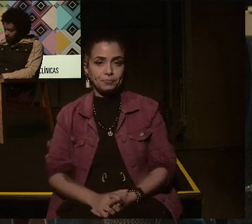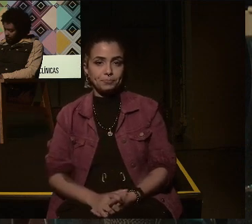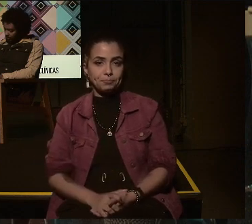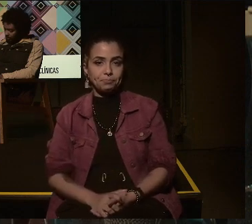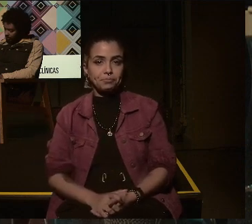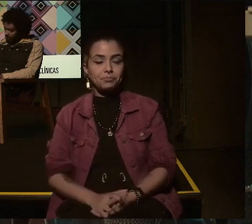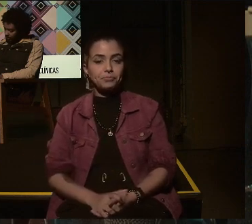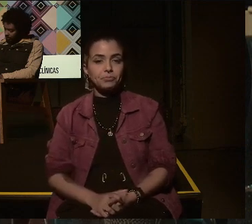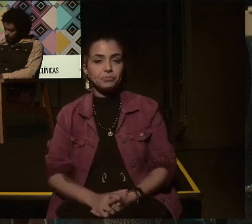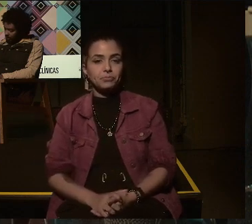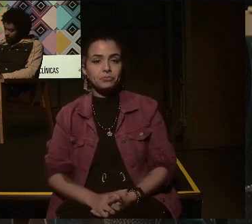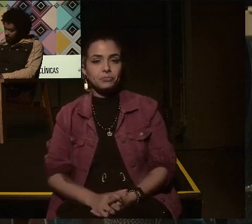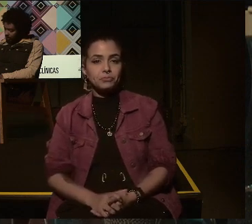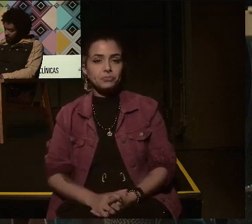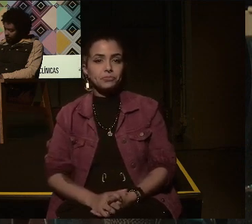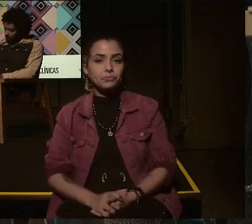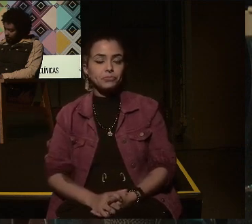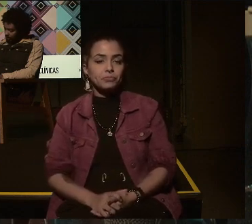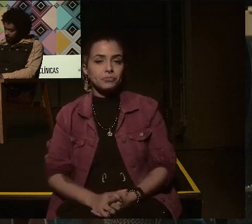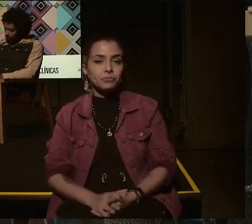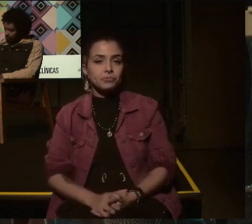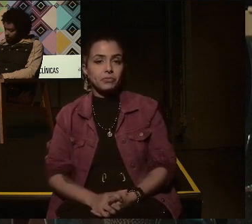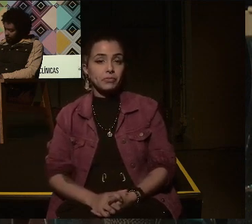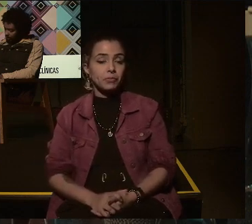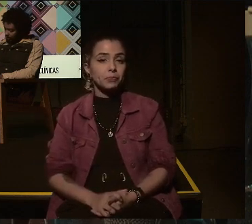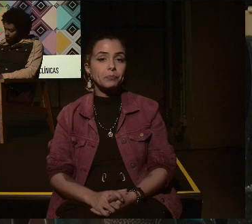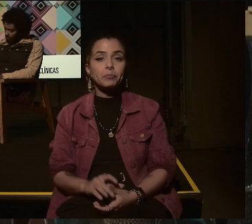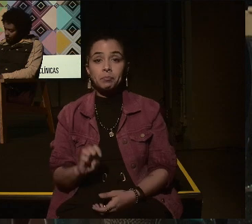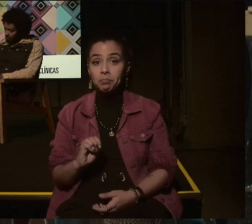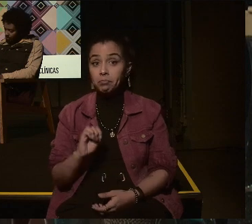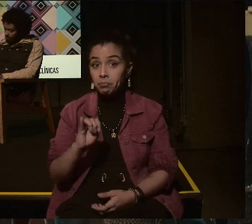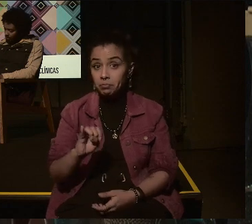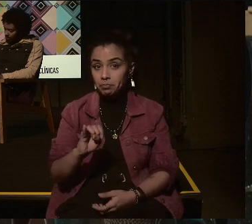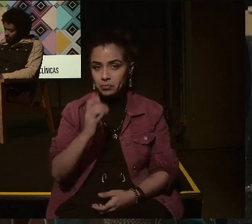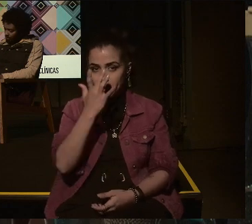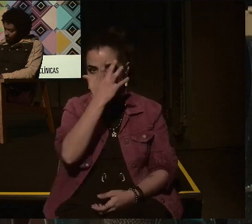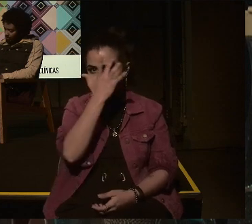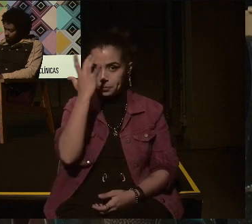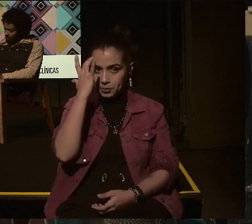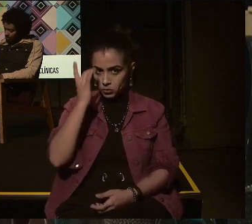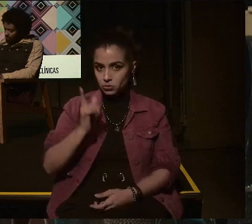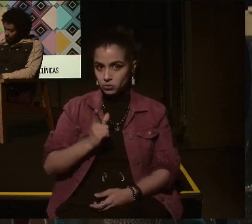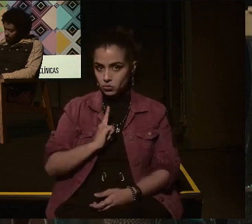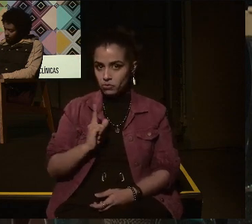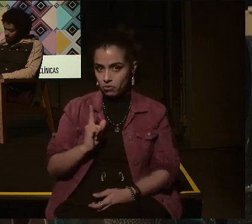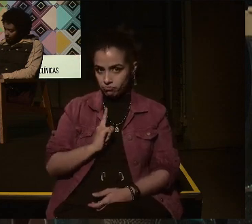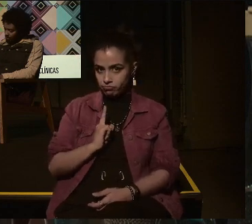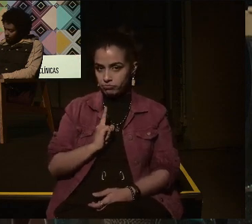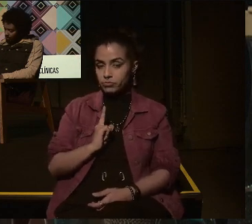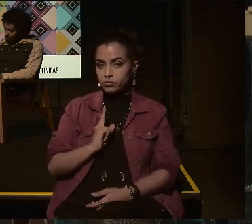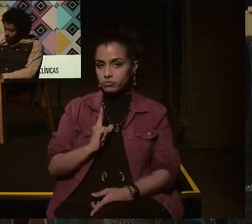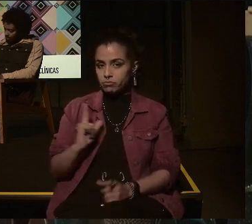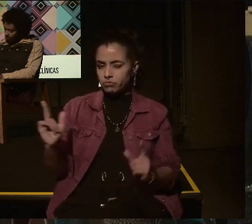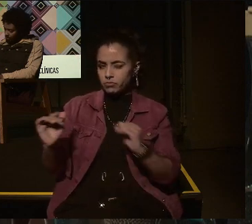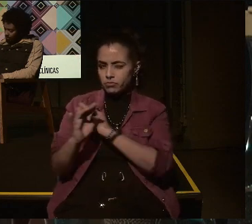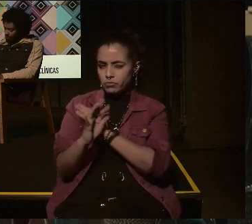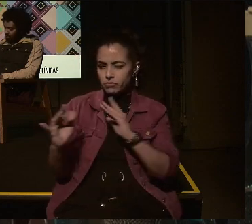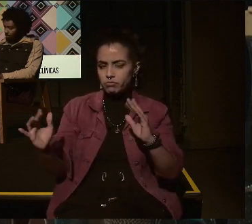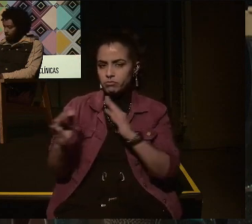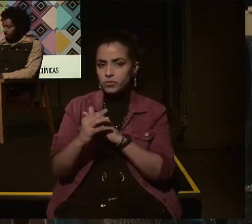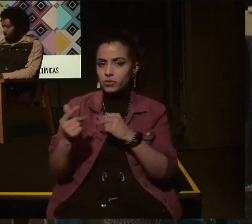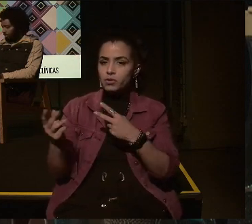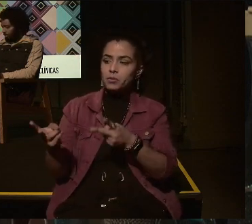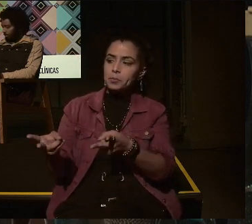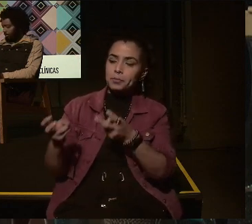E quando tinha bastante gente no entorno, eu comecei a perceber que não necessariamente fazia